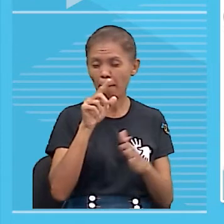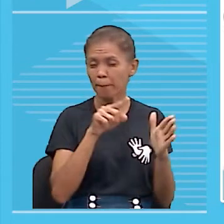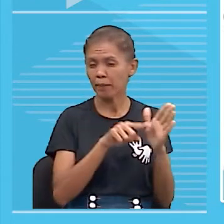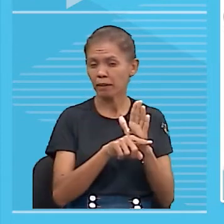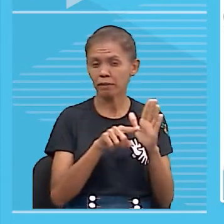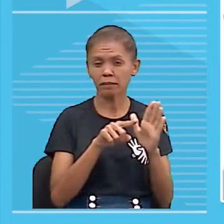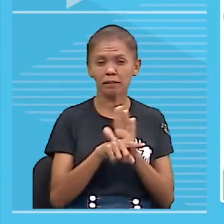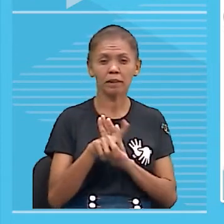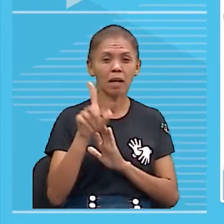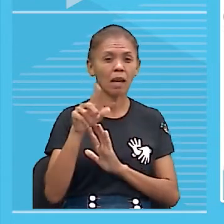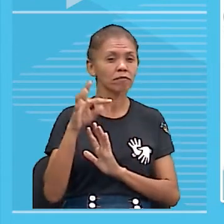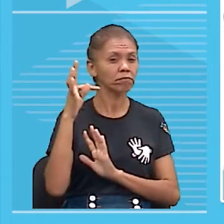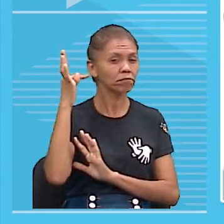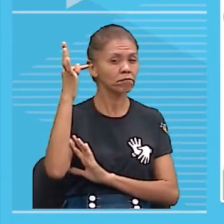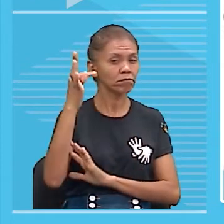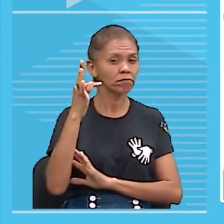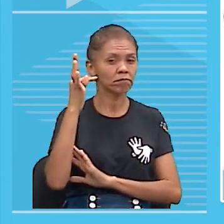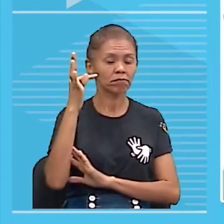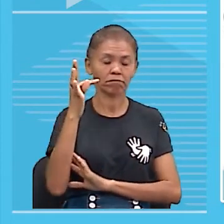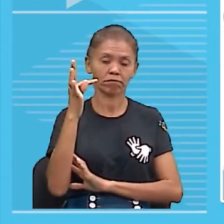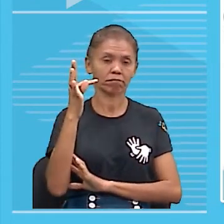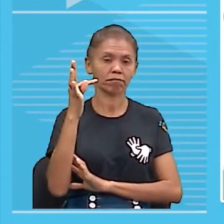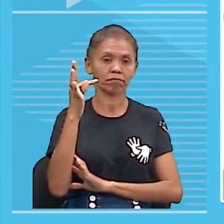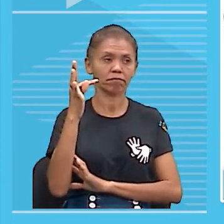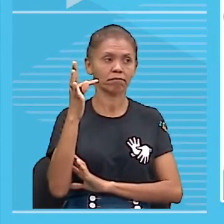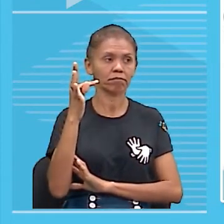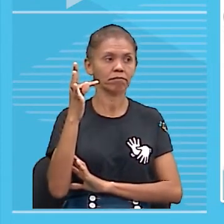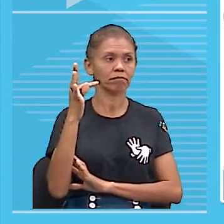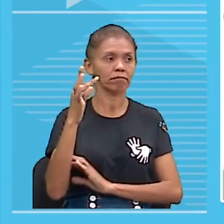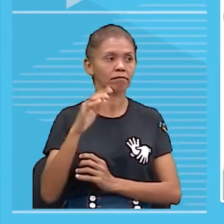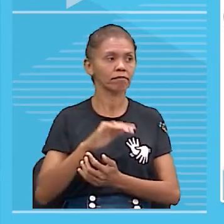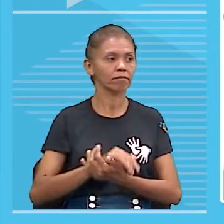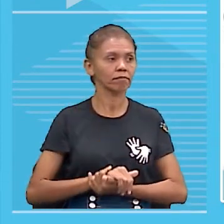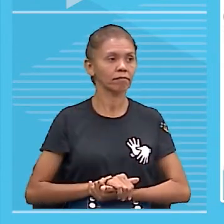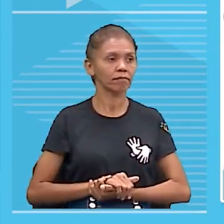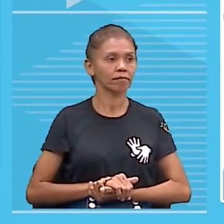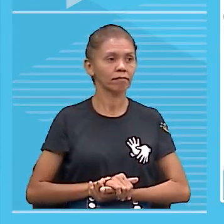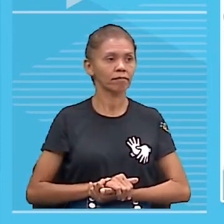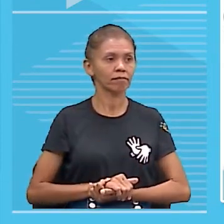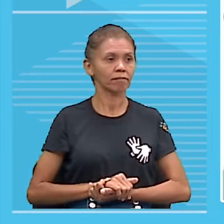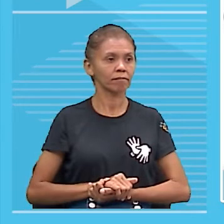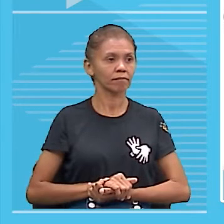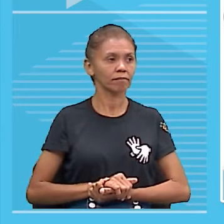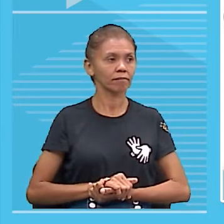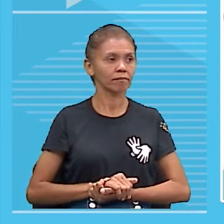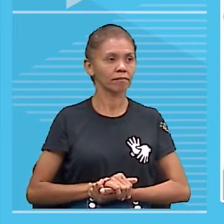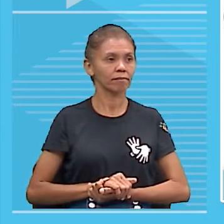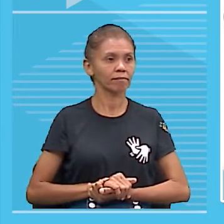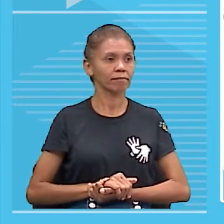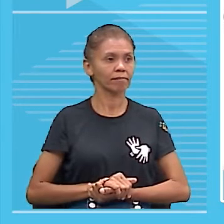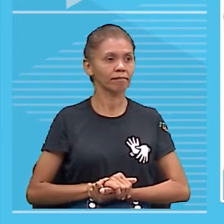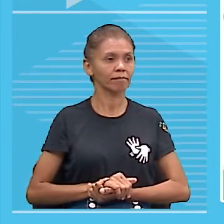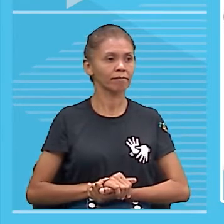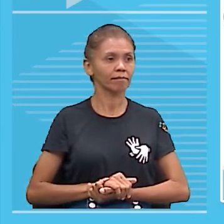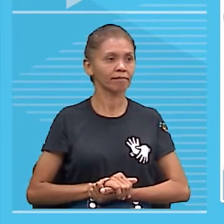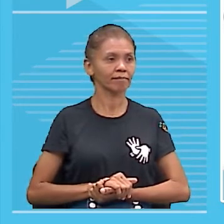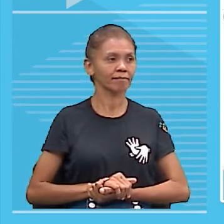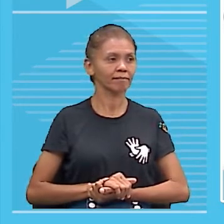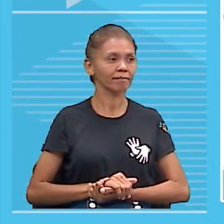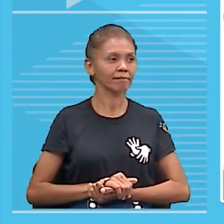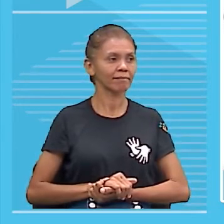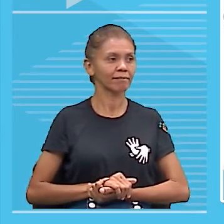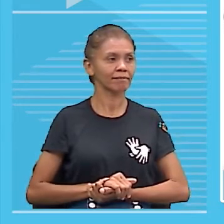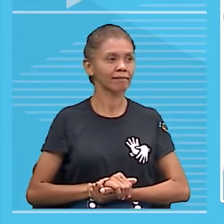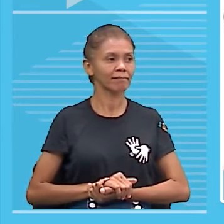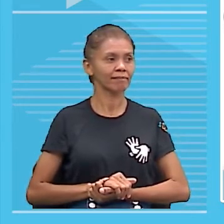questãozinha teórica tá e e ele pede para que a gente assinale